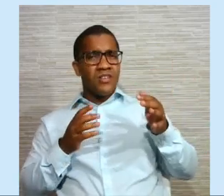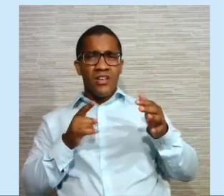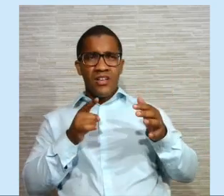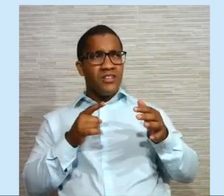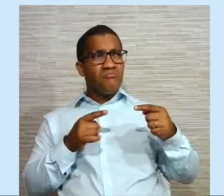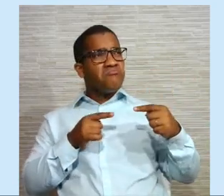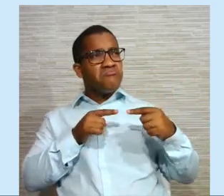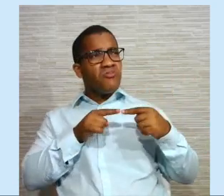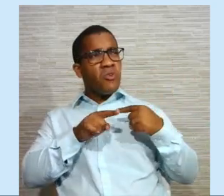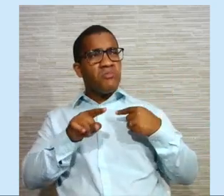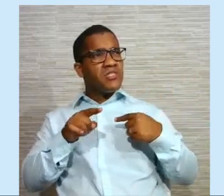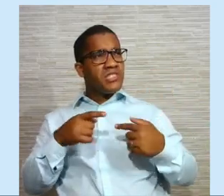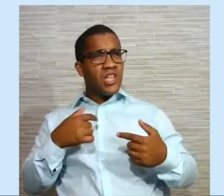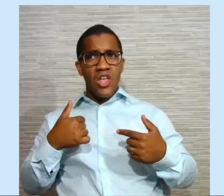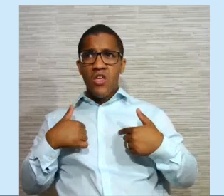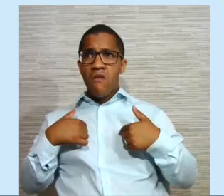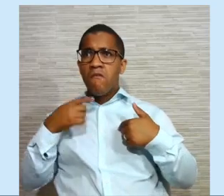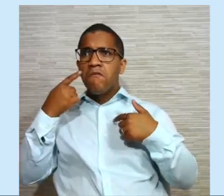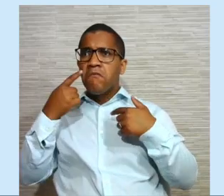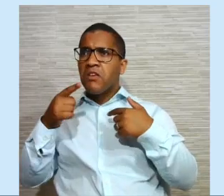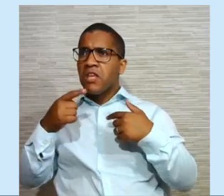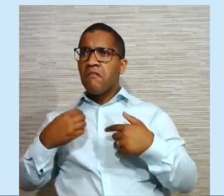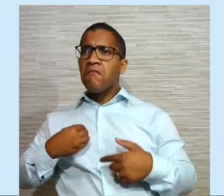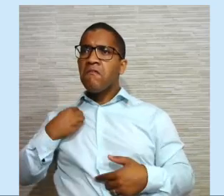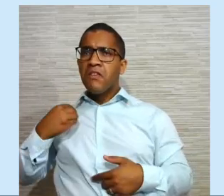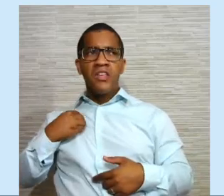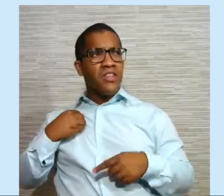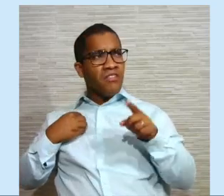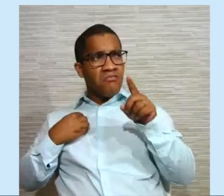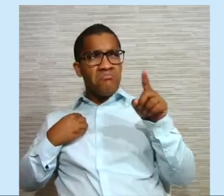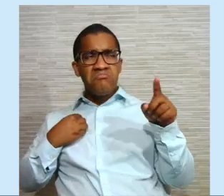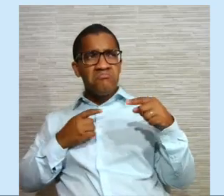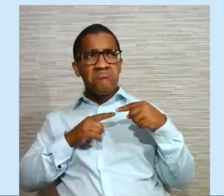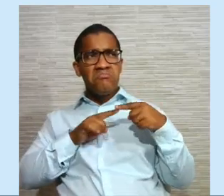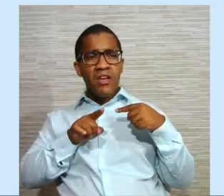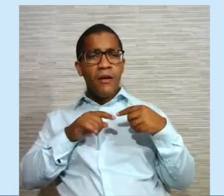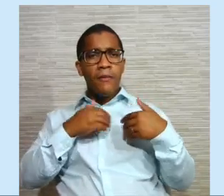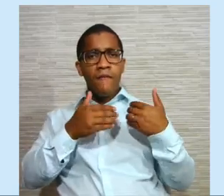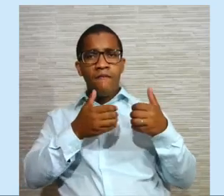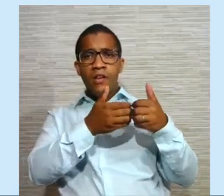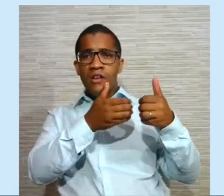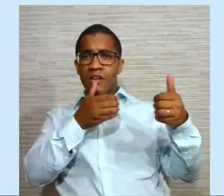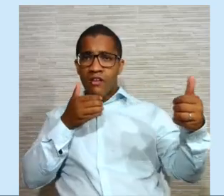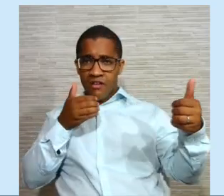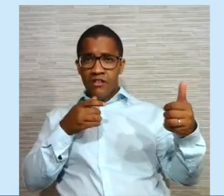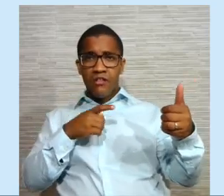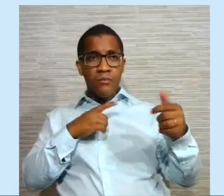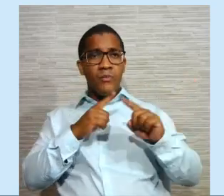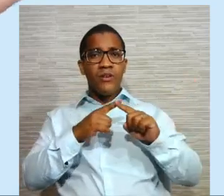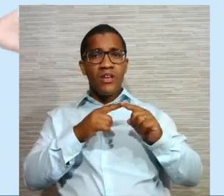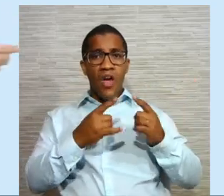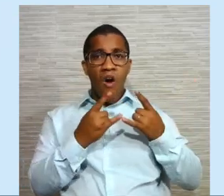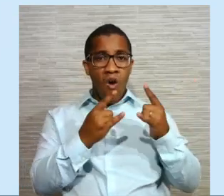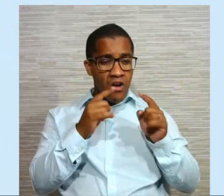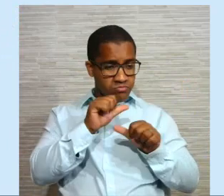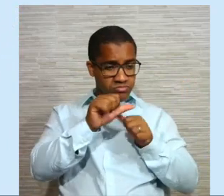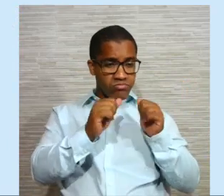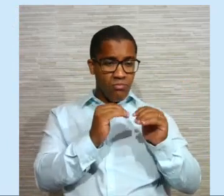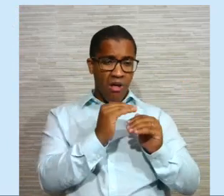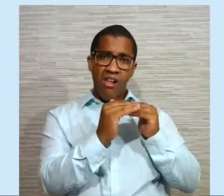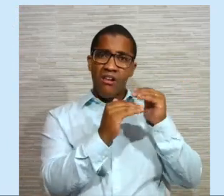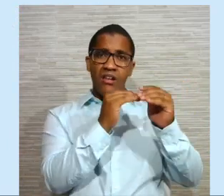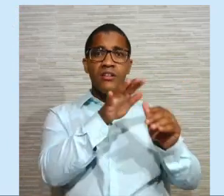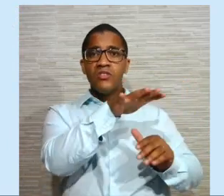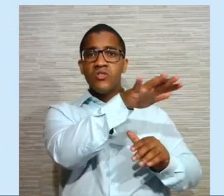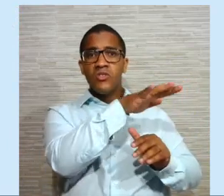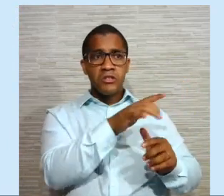da realidade deles. Então, nesse momento, né, com esse distanciamento do rock que ficou sofisticado, os